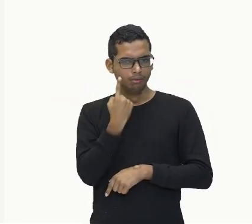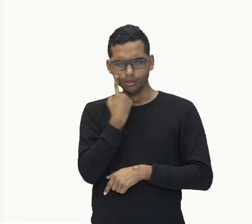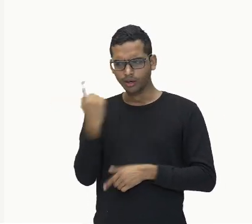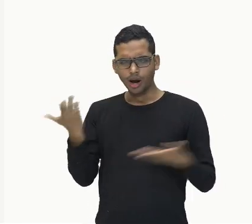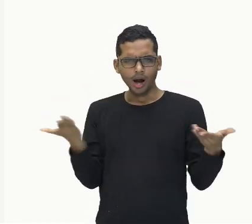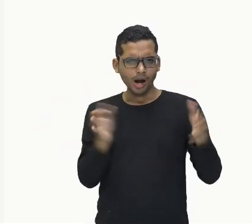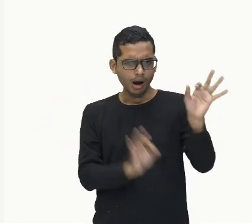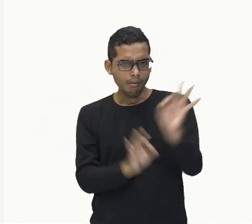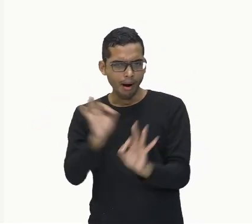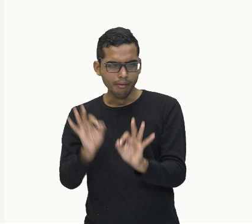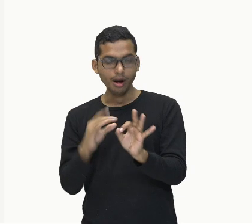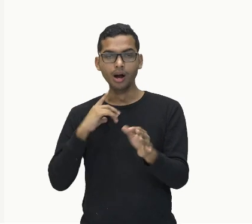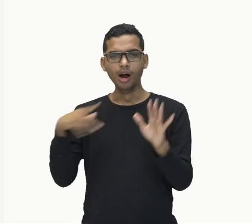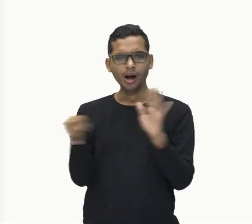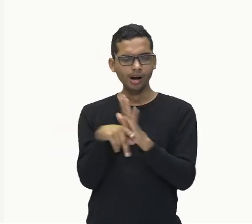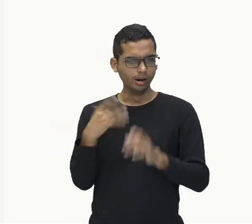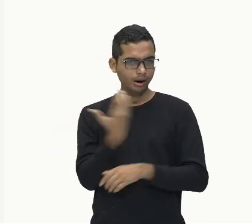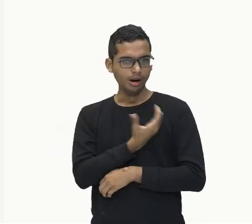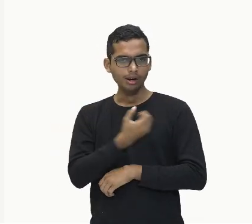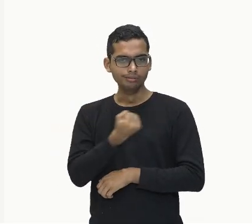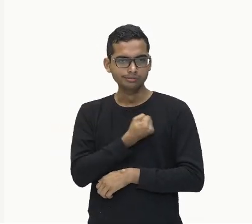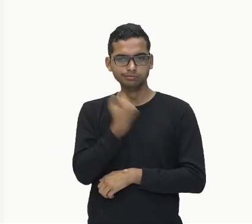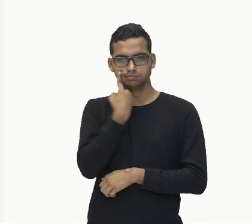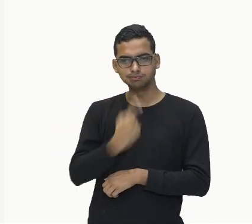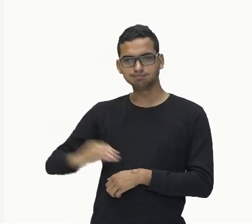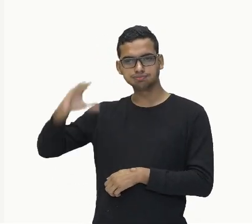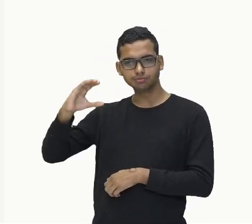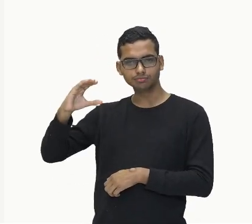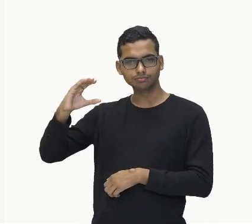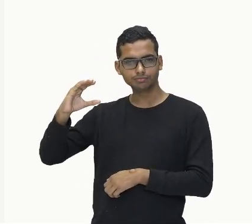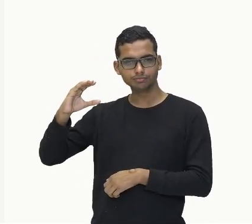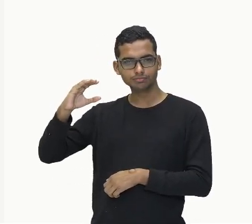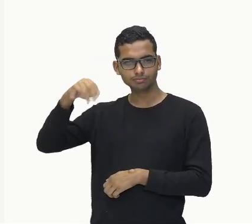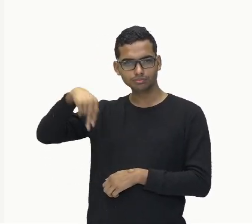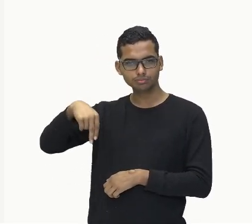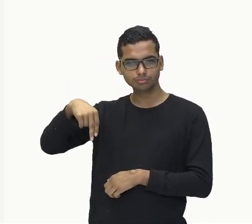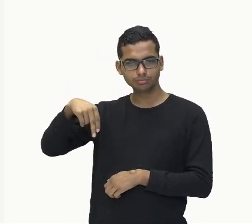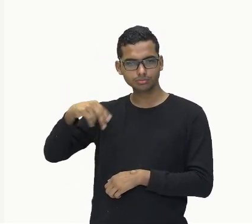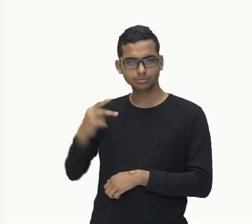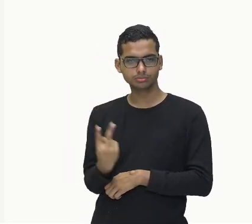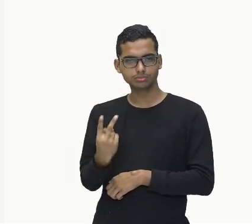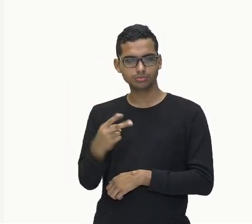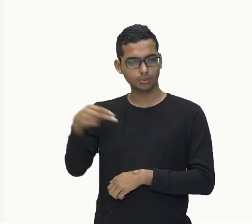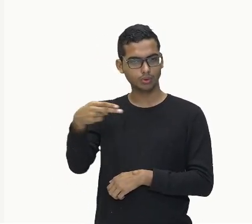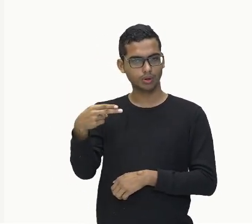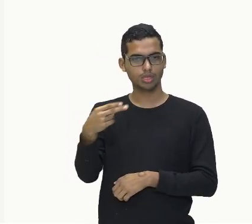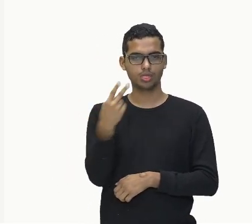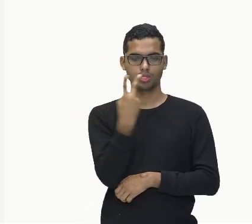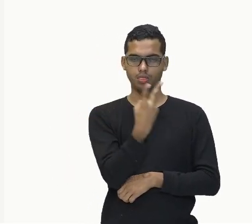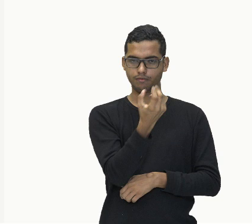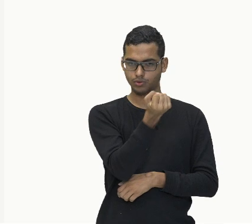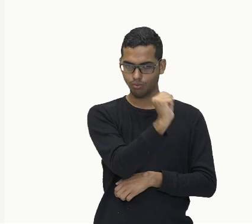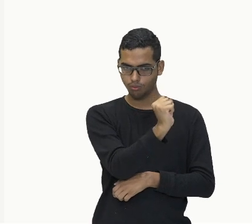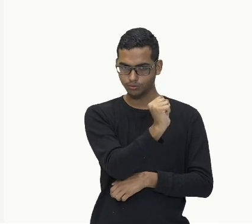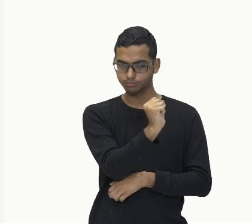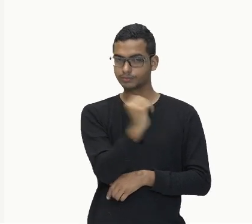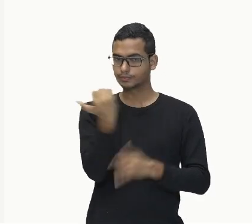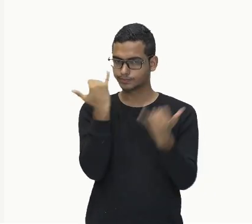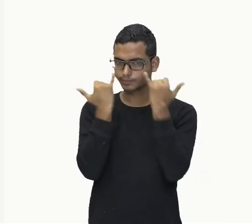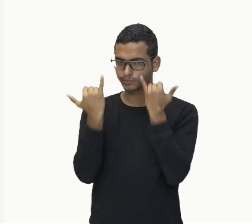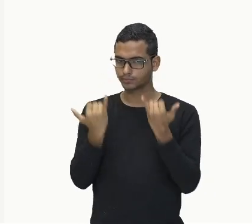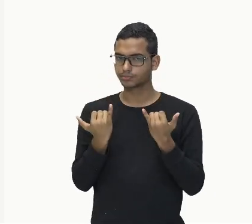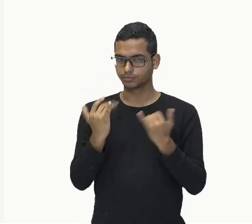que a combinação de n elementos tomados 2 a 2 é igual a 28. Então, a gente tem essa informação